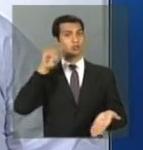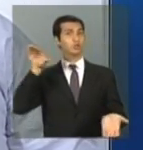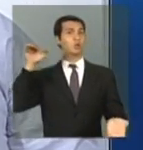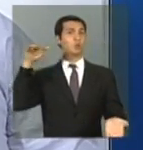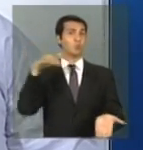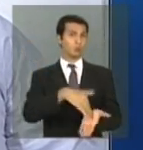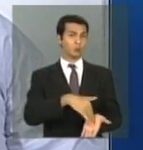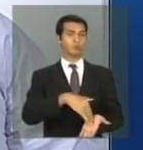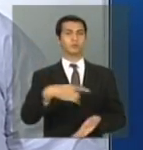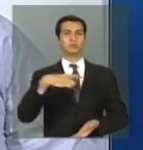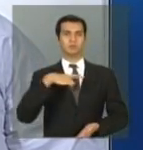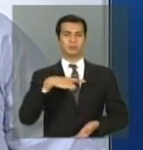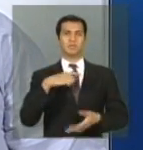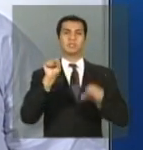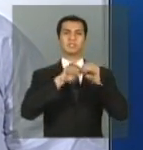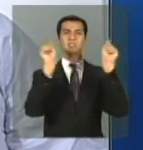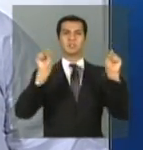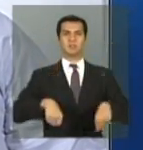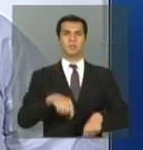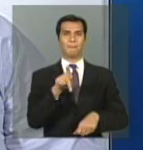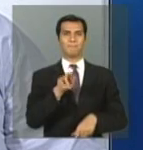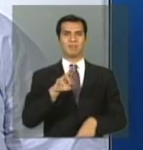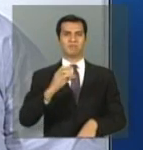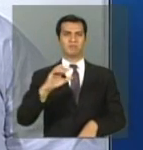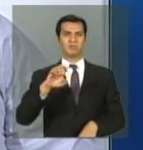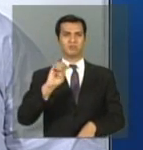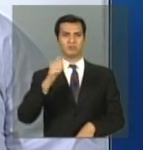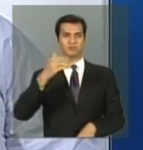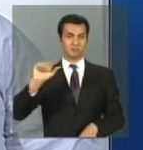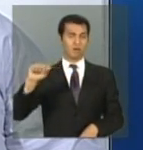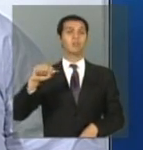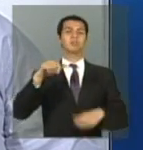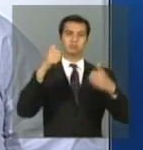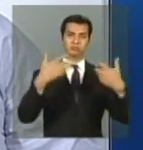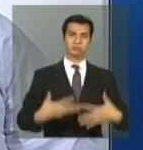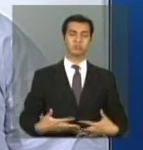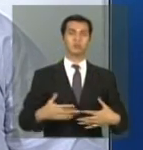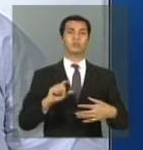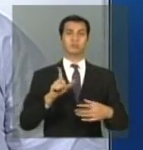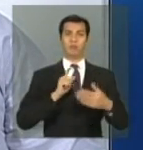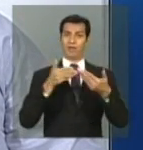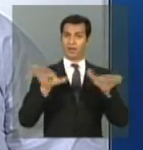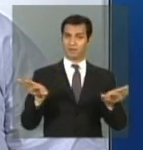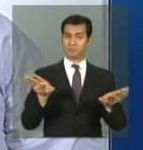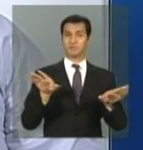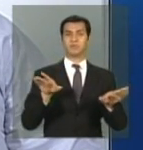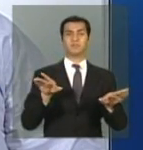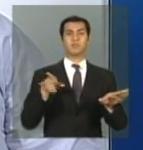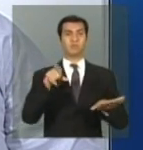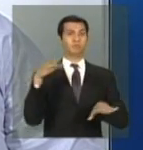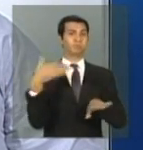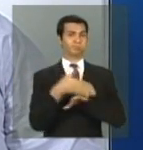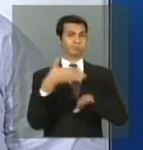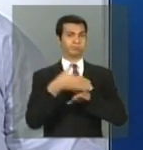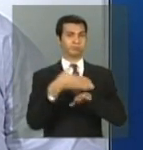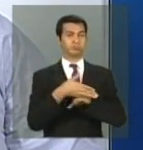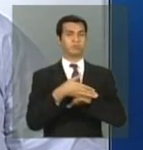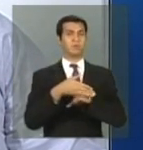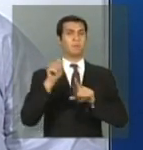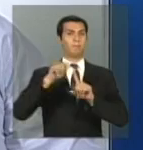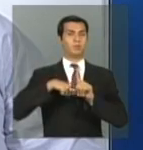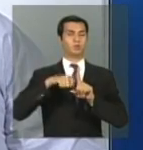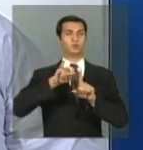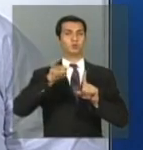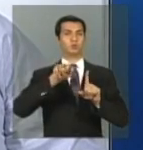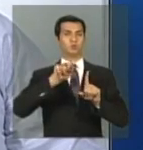sistema Presença, está aberto para o registro da frequência referente aos meses de junho e julho. Então, nós estamos, né, atualmente, né, nós começamos